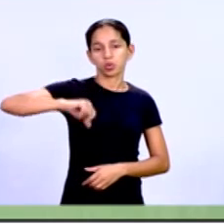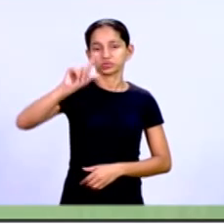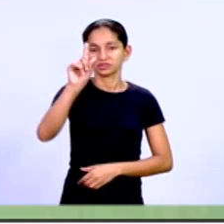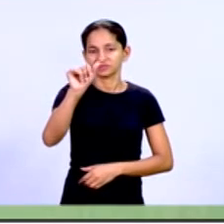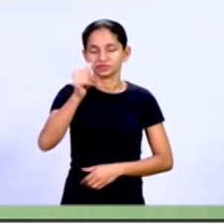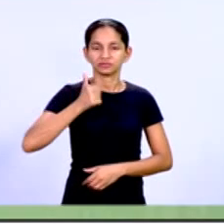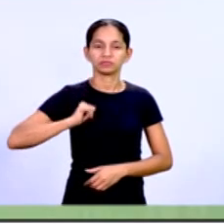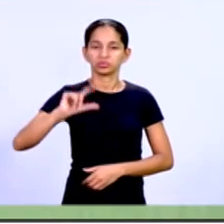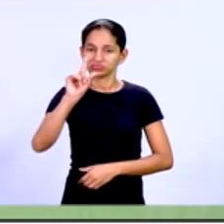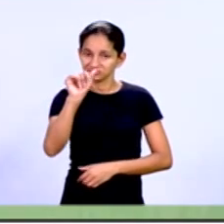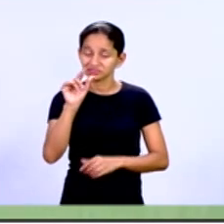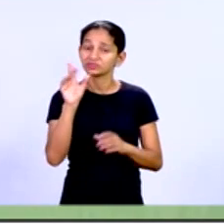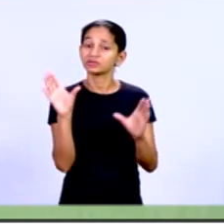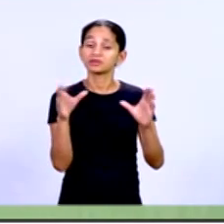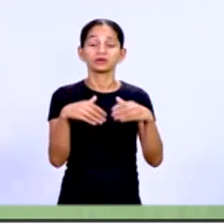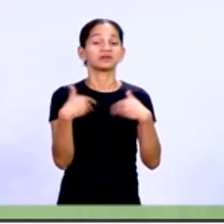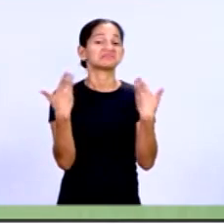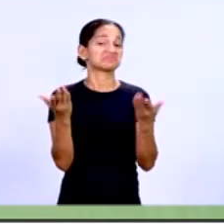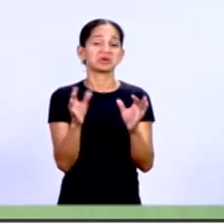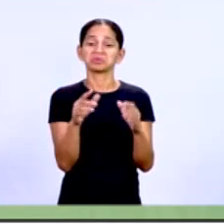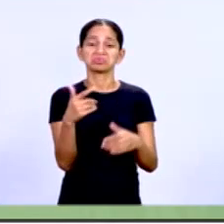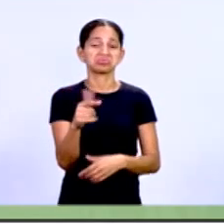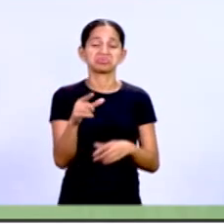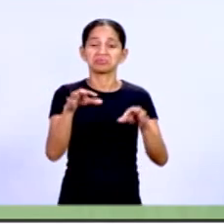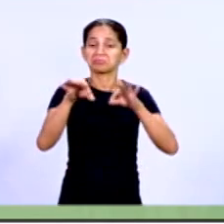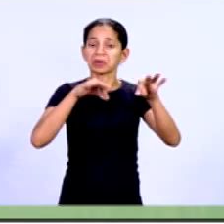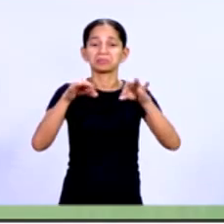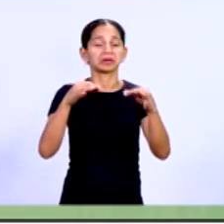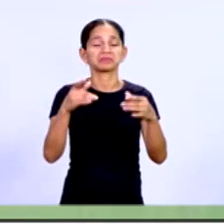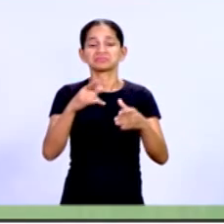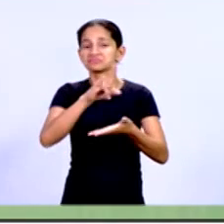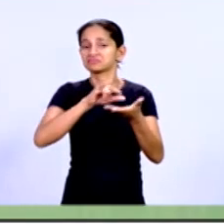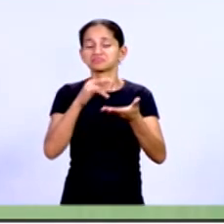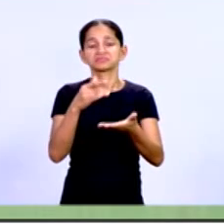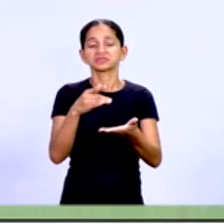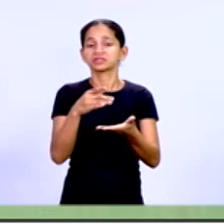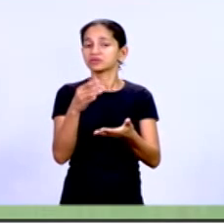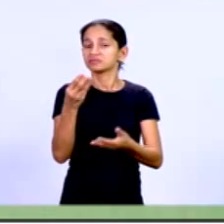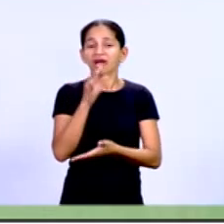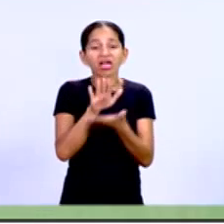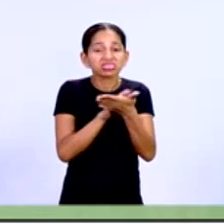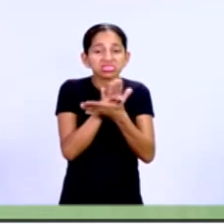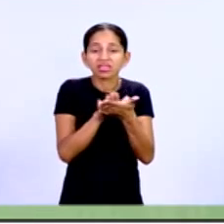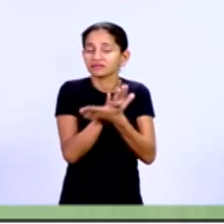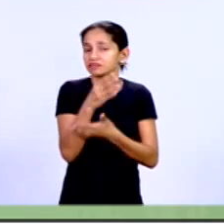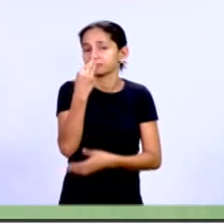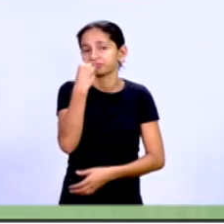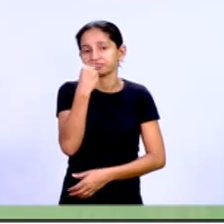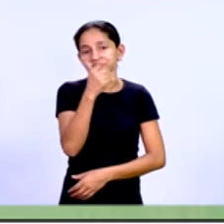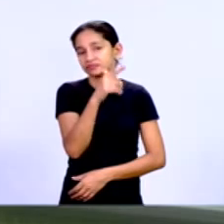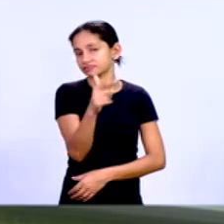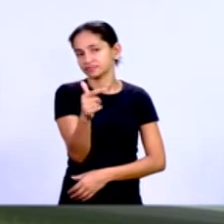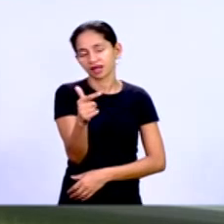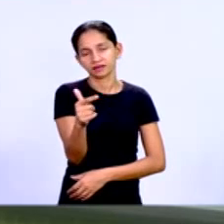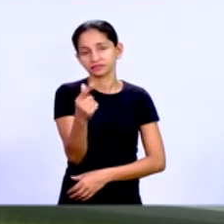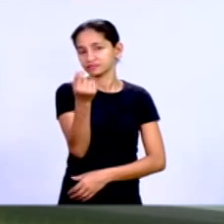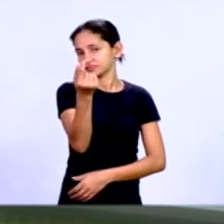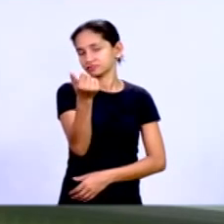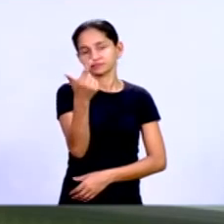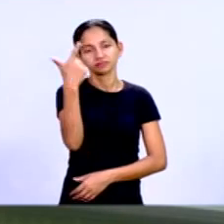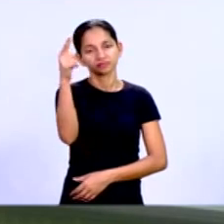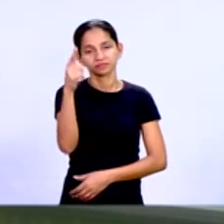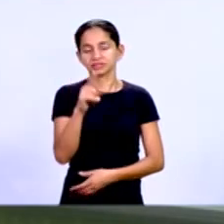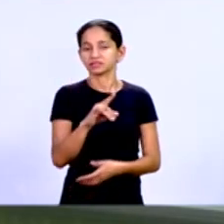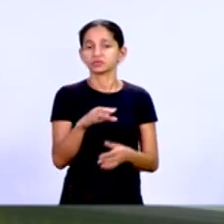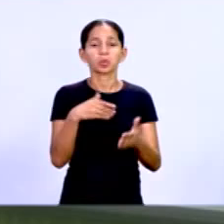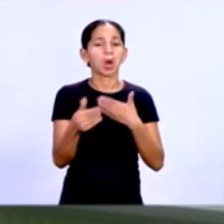um documento de título de ação. Então ela deixa de ser uma ação caracterizada pela Bolsa de Valores. Passa a ser um